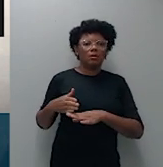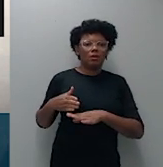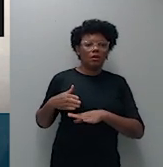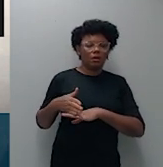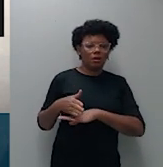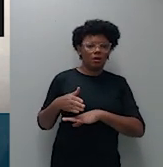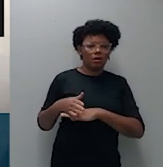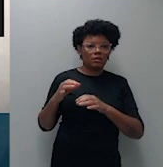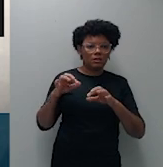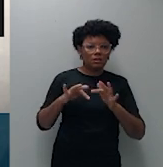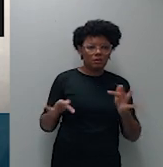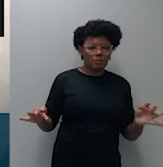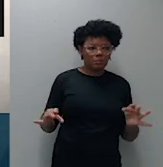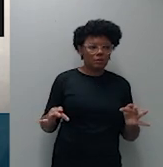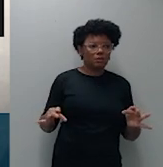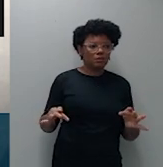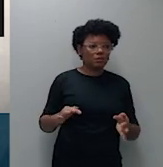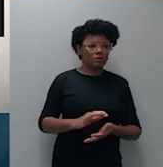simples